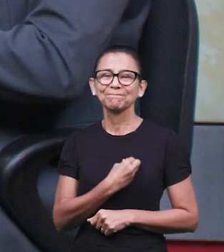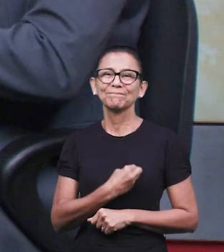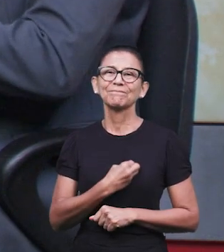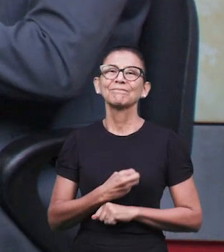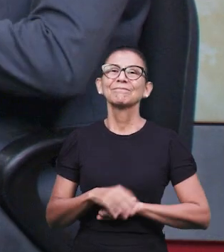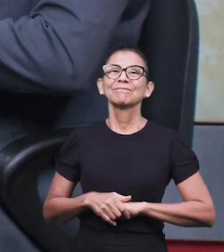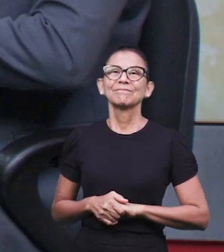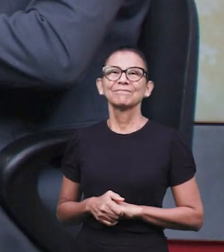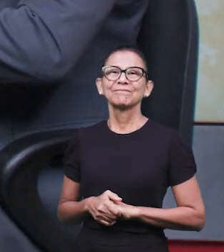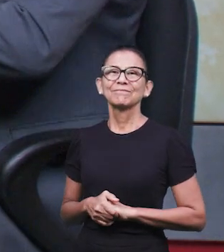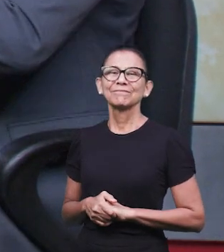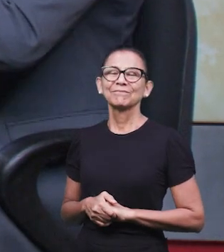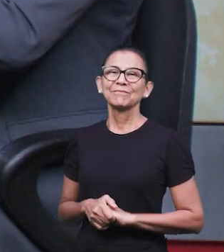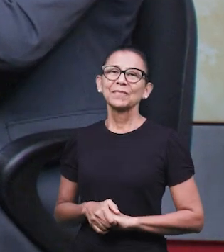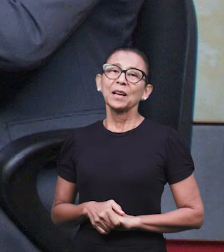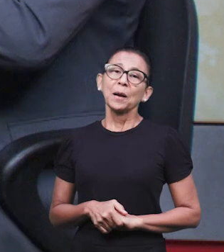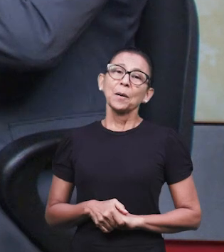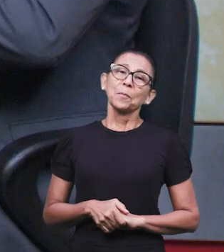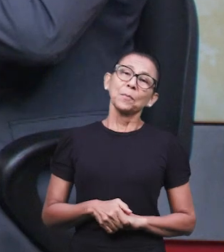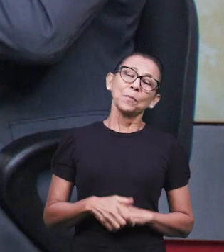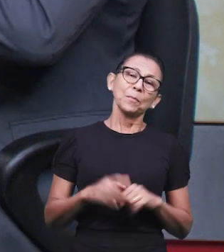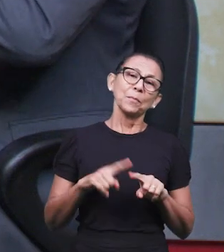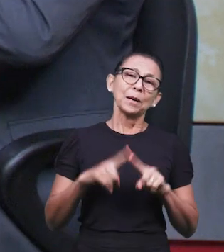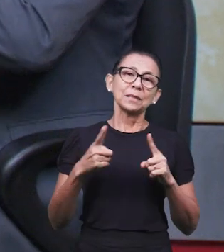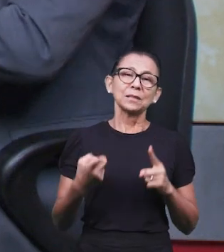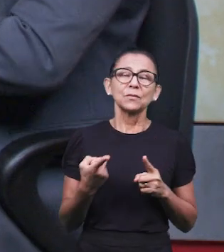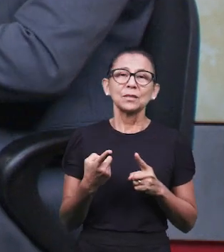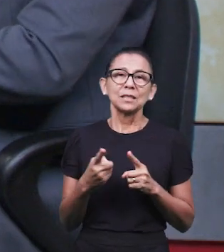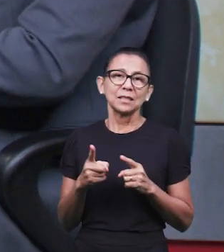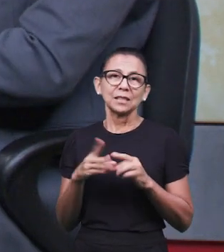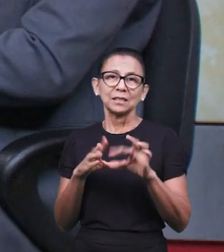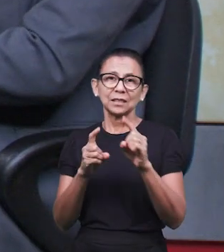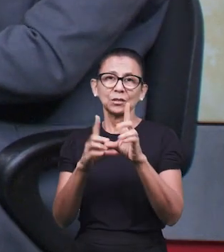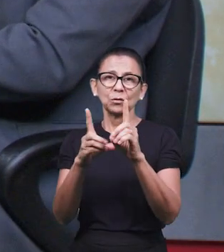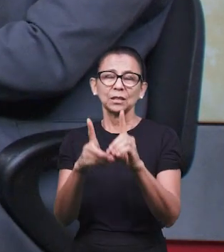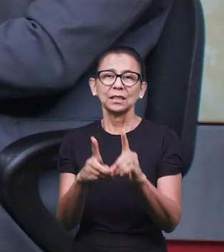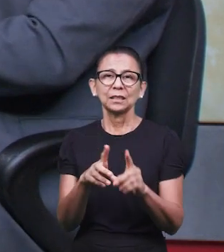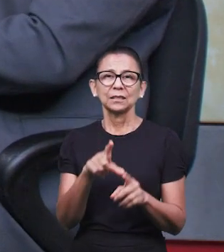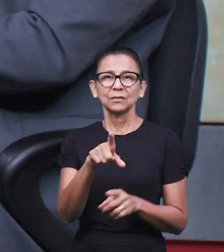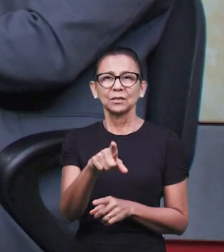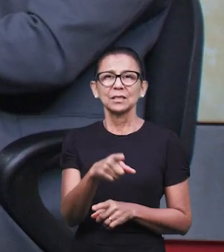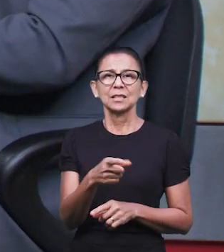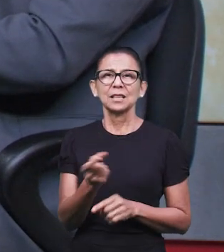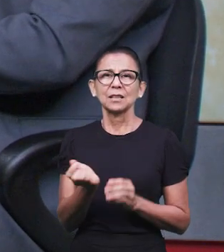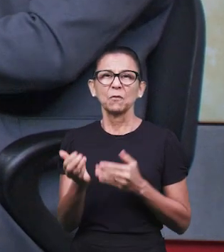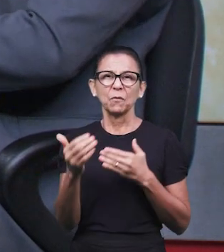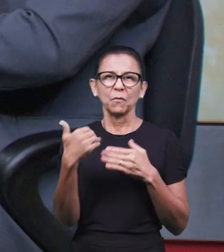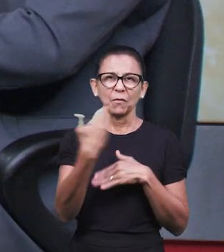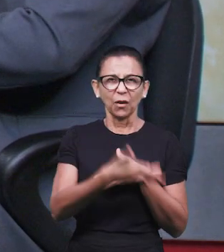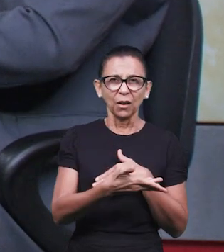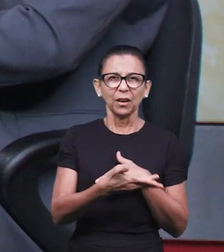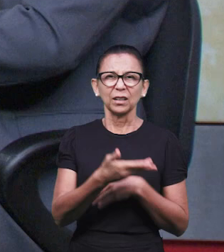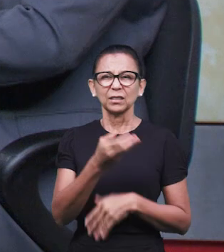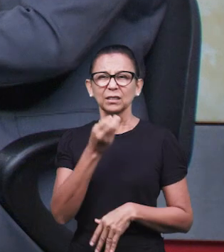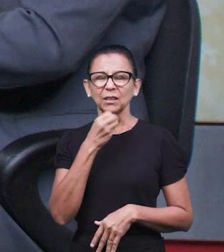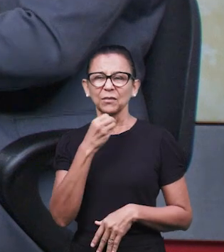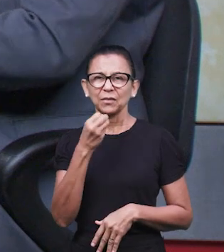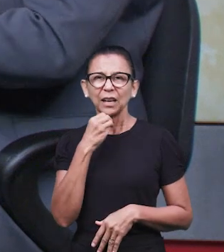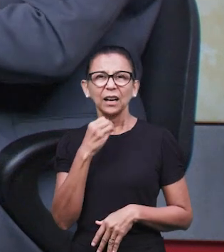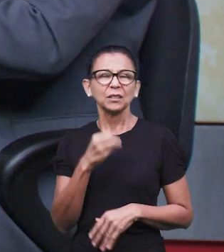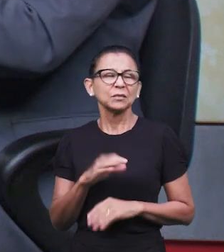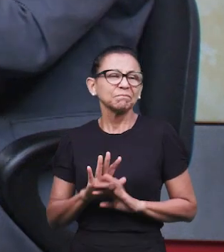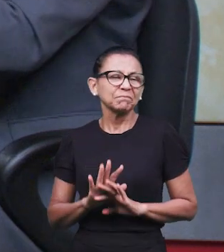nele e faz parte dele, ela sai. Ela sai claramente. Então, isso é uma coisa muito interessante, tanto em relação à